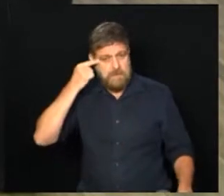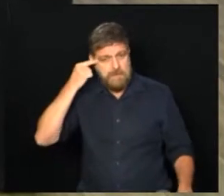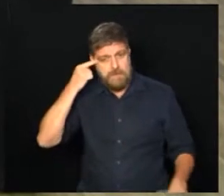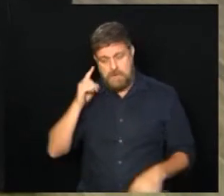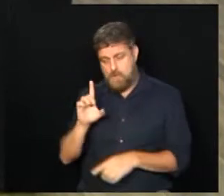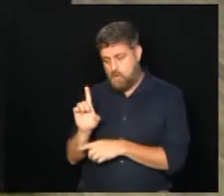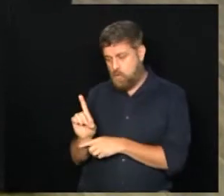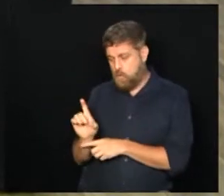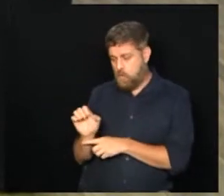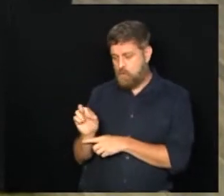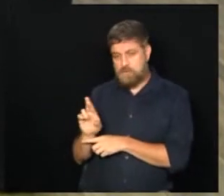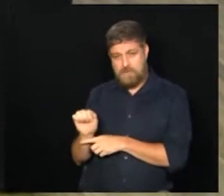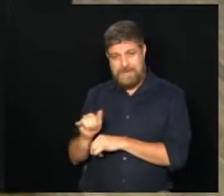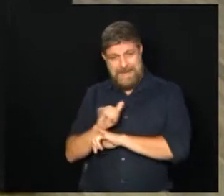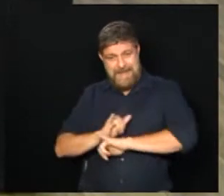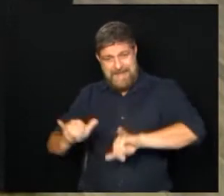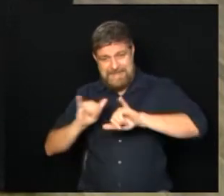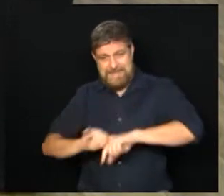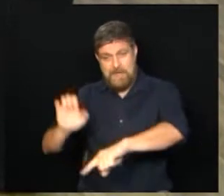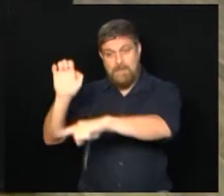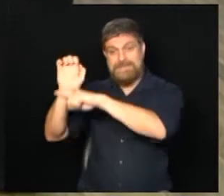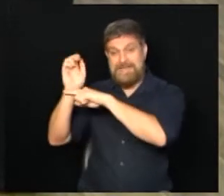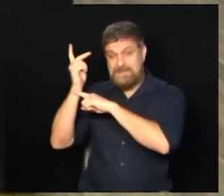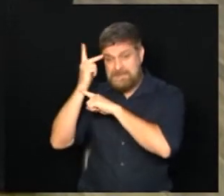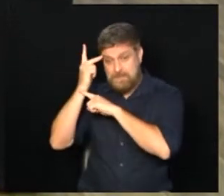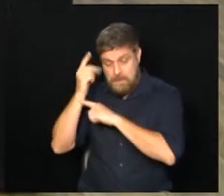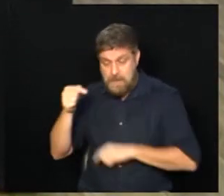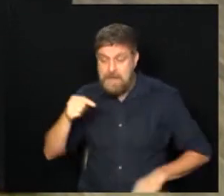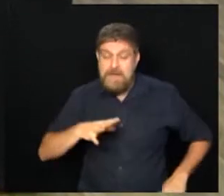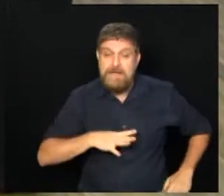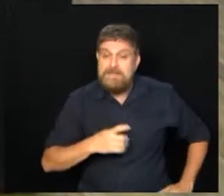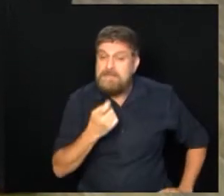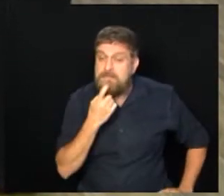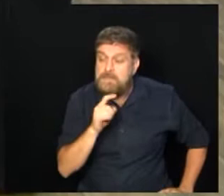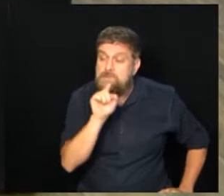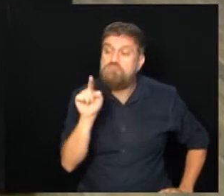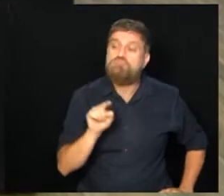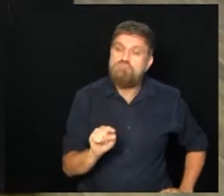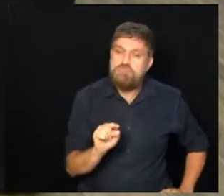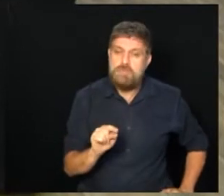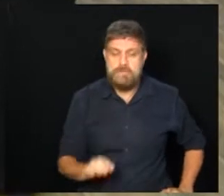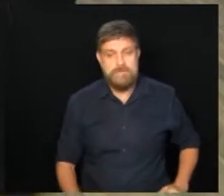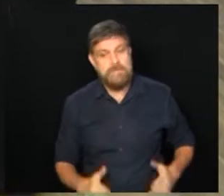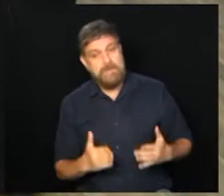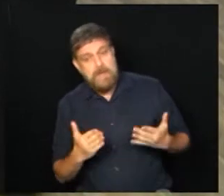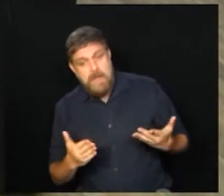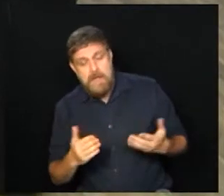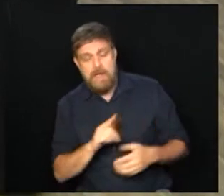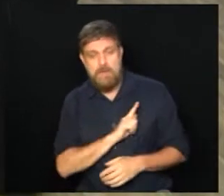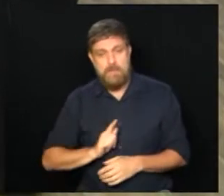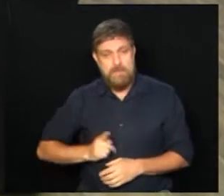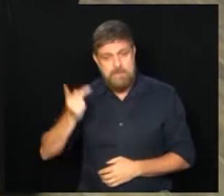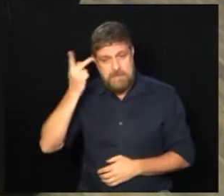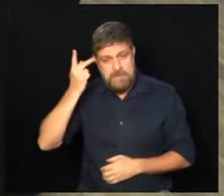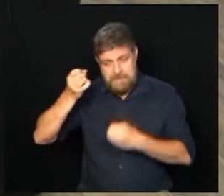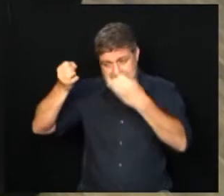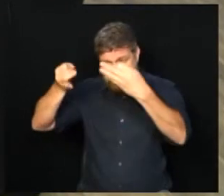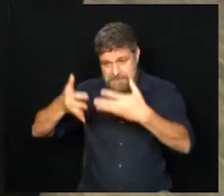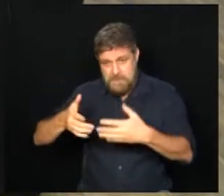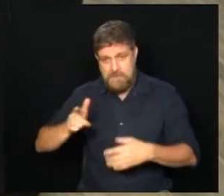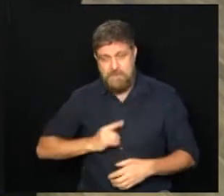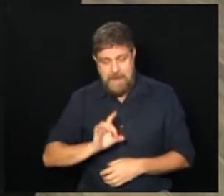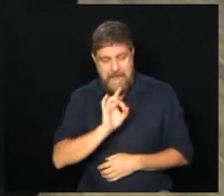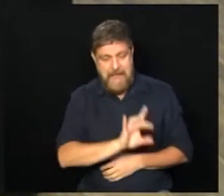sobre este anúncio para o estado de São Paulo e a cidade de Campinas. Como ele disse aí, a Regiane disse,